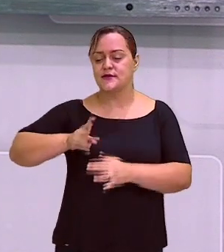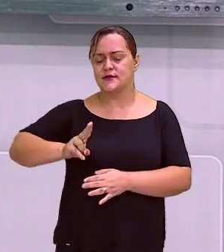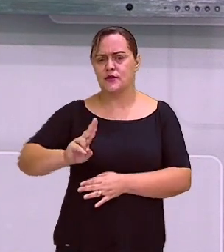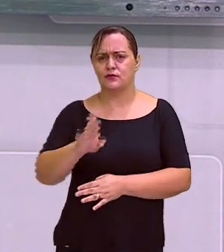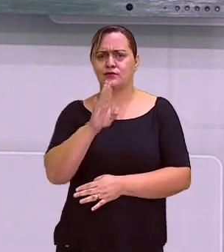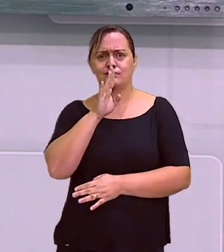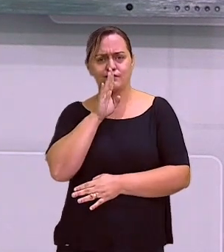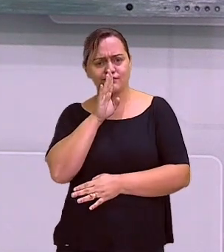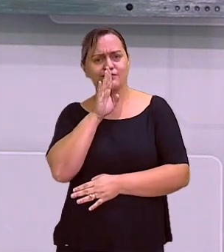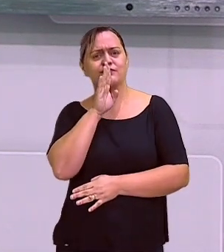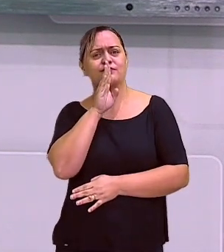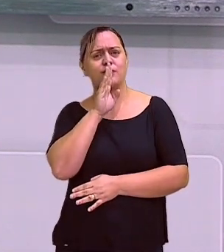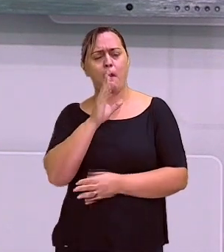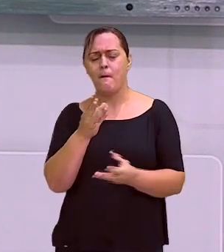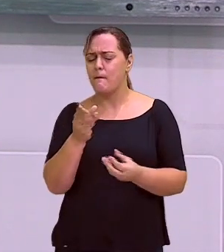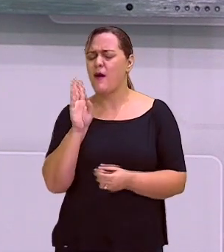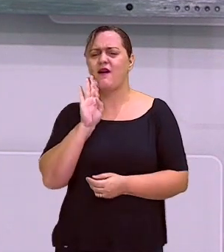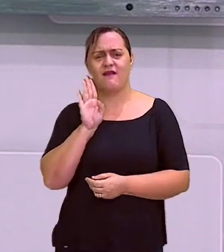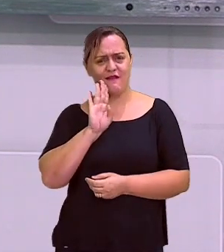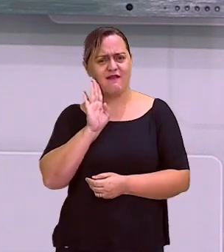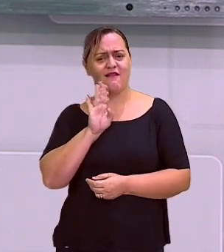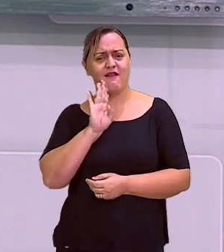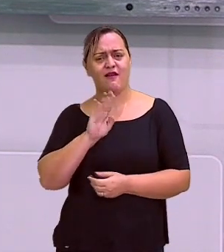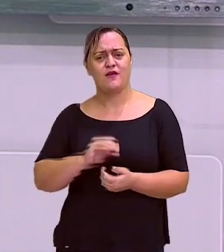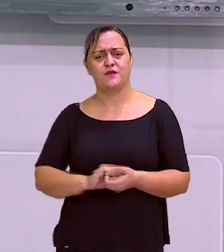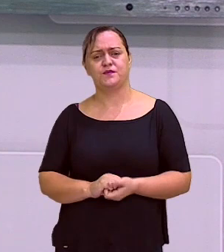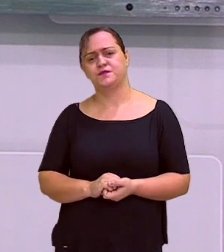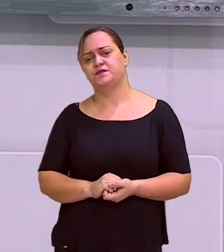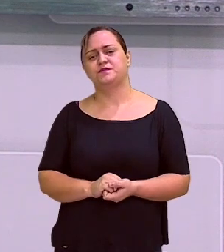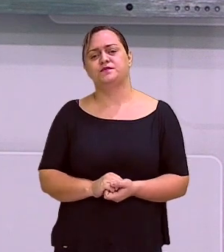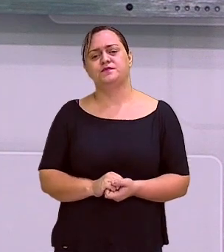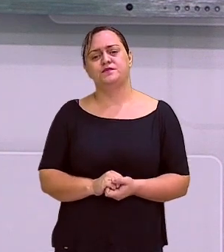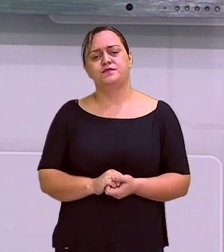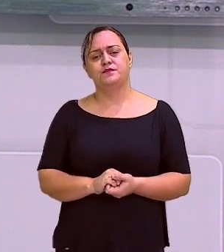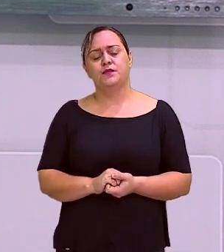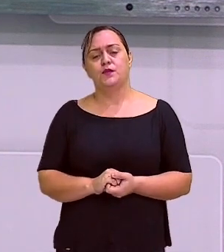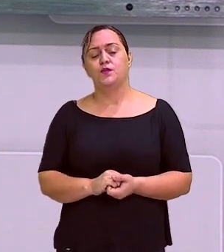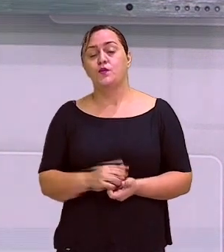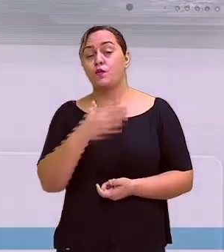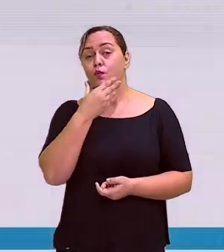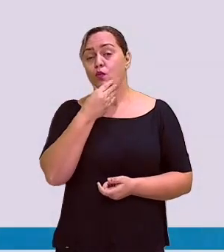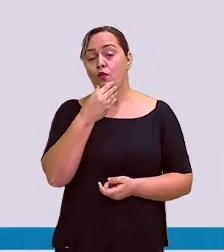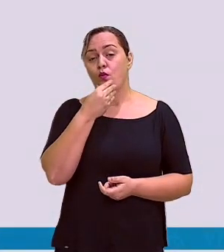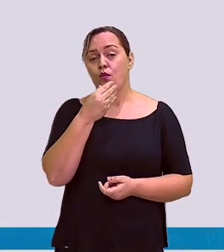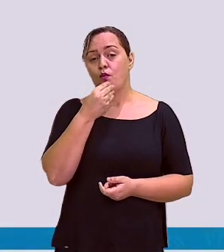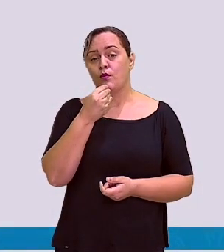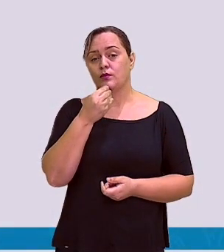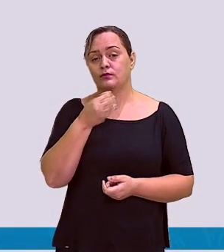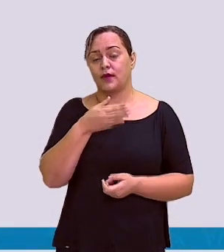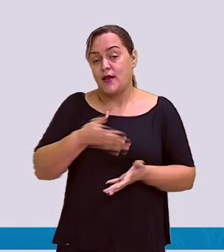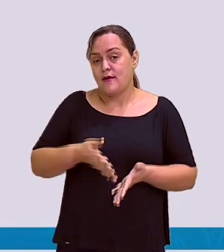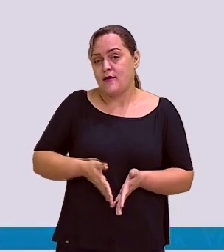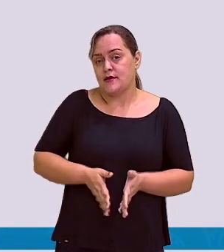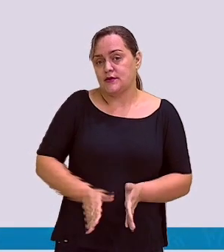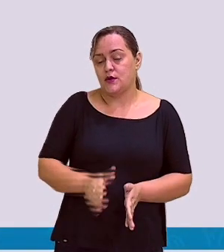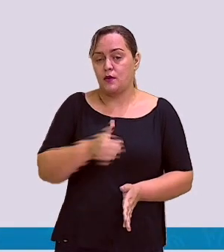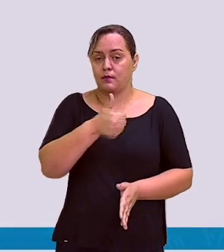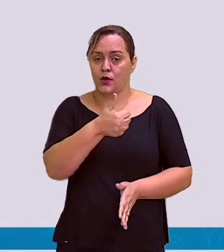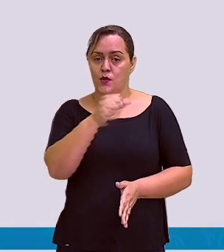cinema. Vamos conhecer um pouquinho de Charles Chaplin? Nasceu em 1889 e faleceu